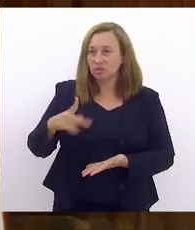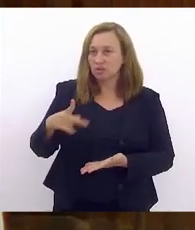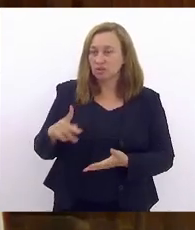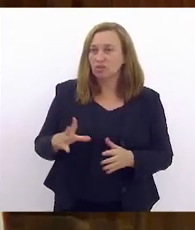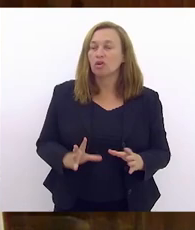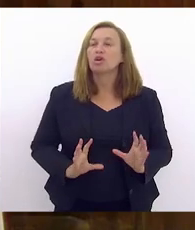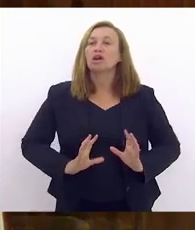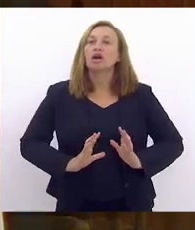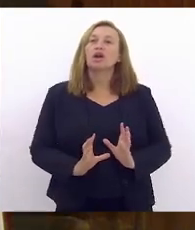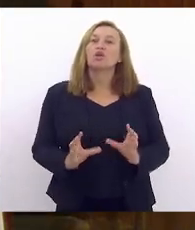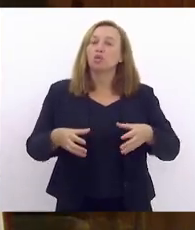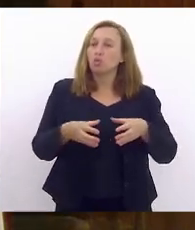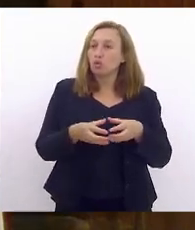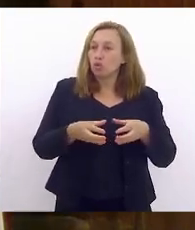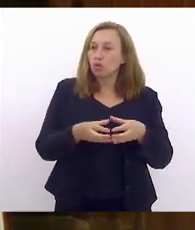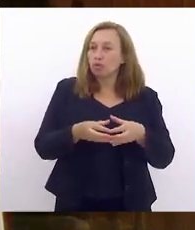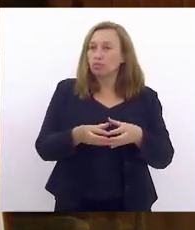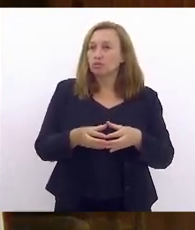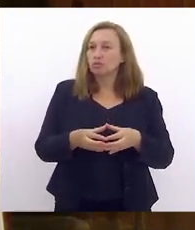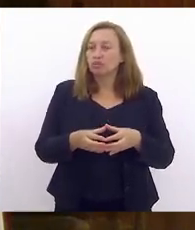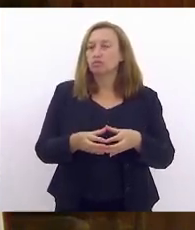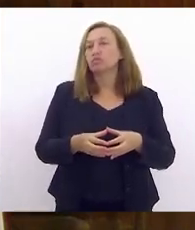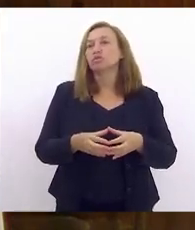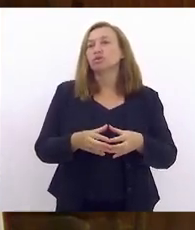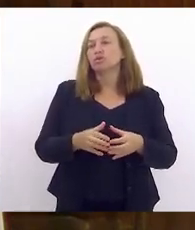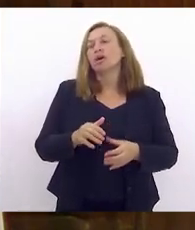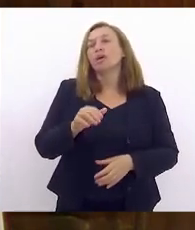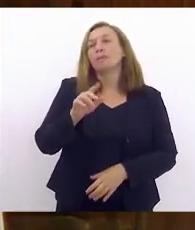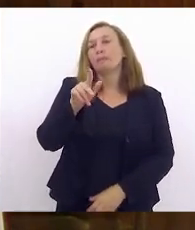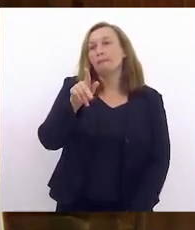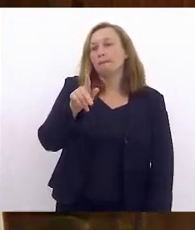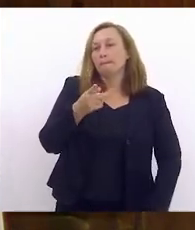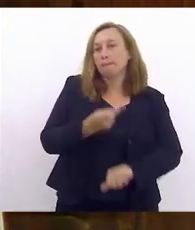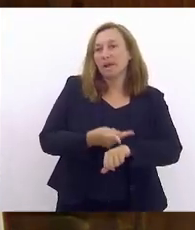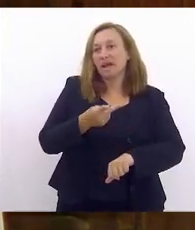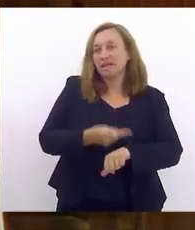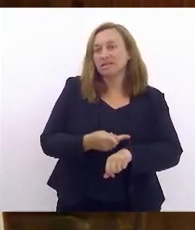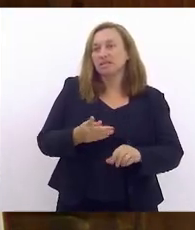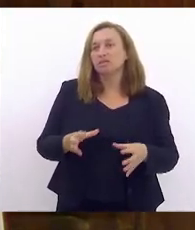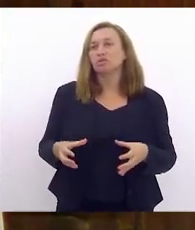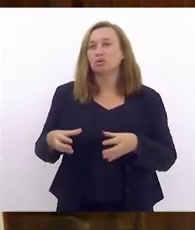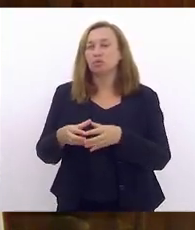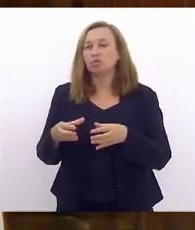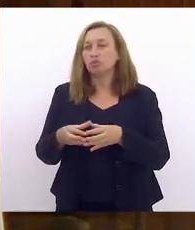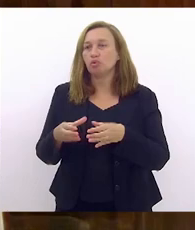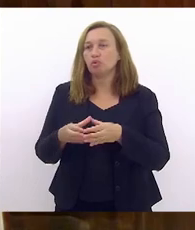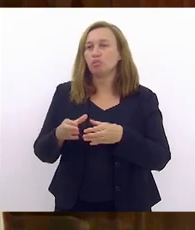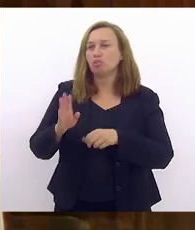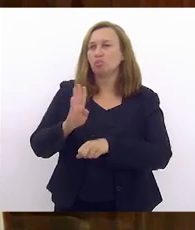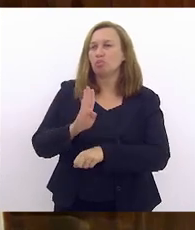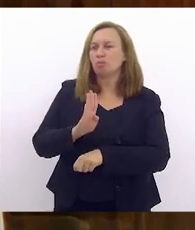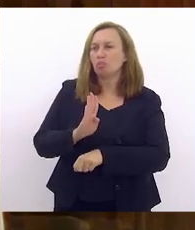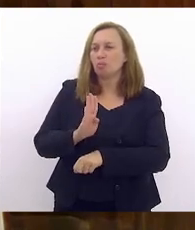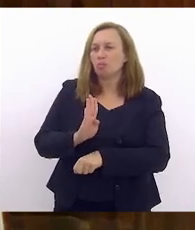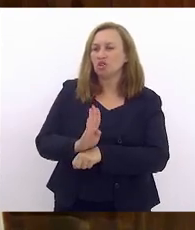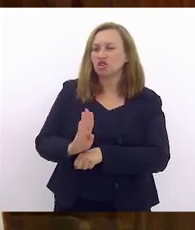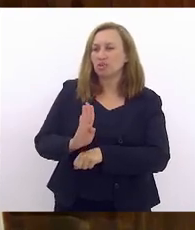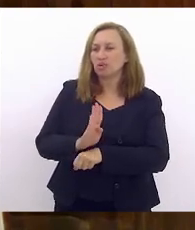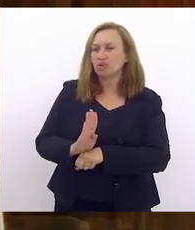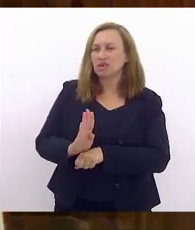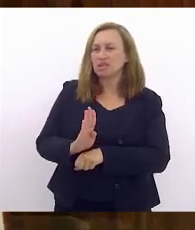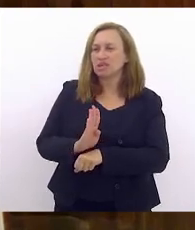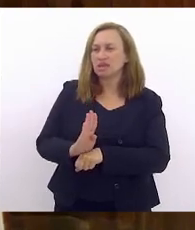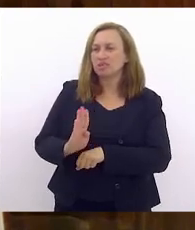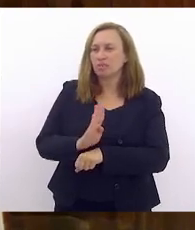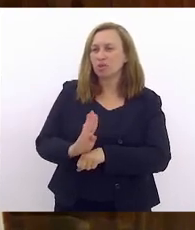Bronze, escolas do Grupo de Avaliação, que passam dificuldades, muitas vezes, que muita gente não imagina. O Carnaval,